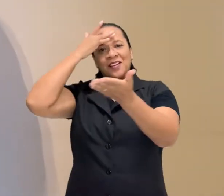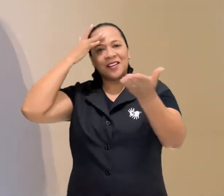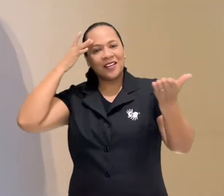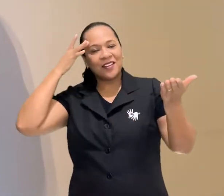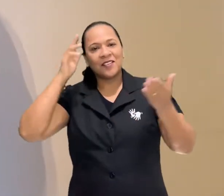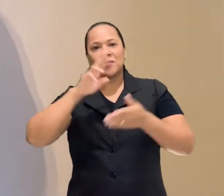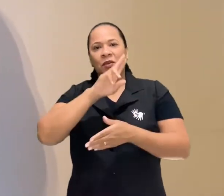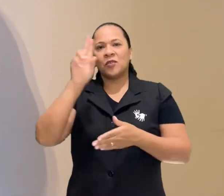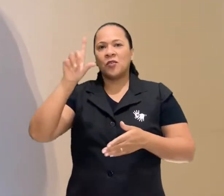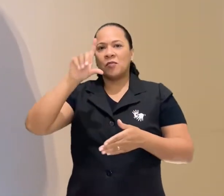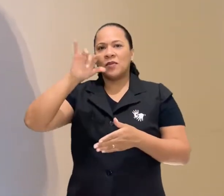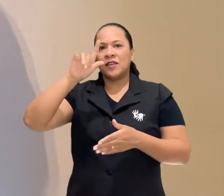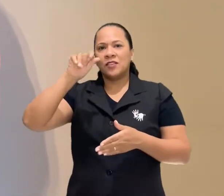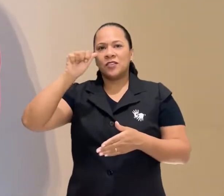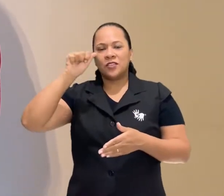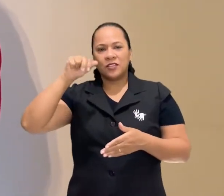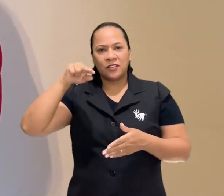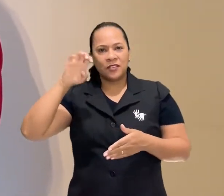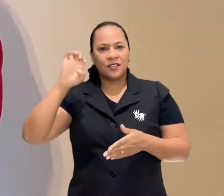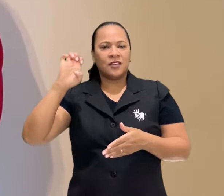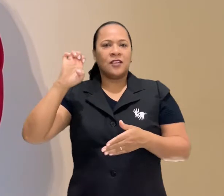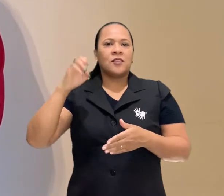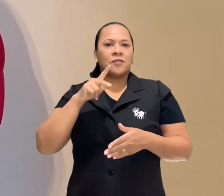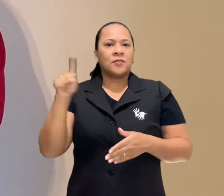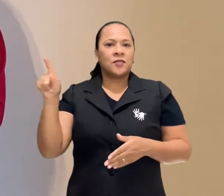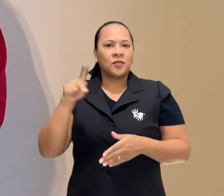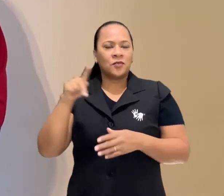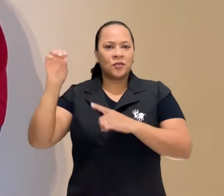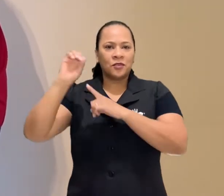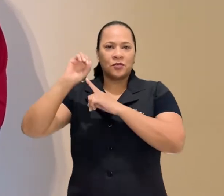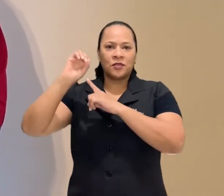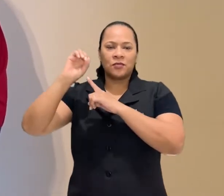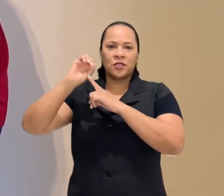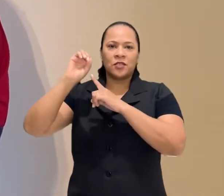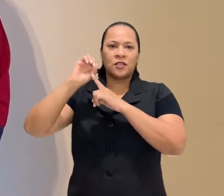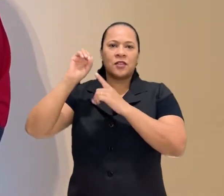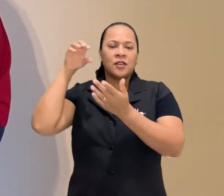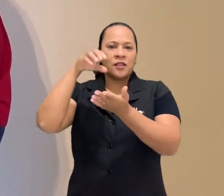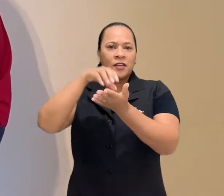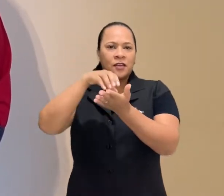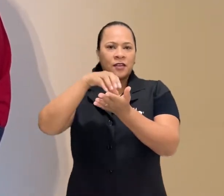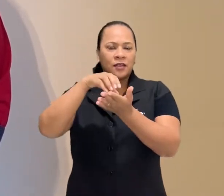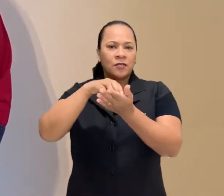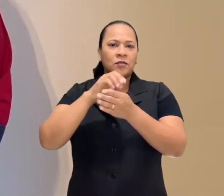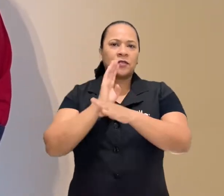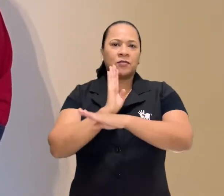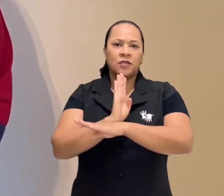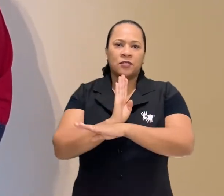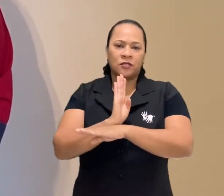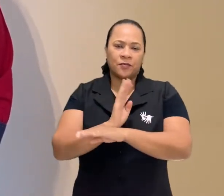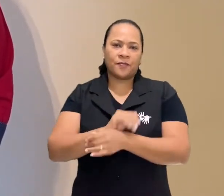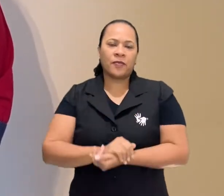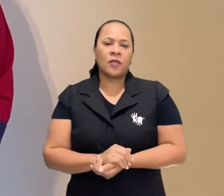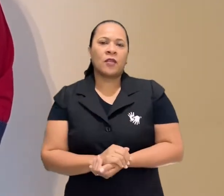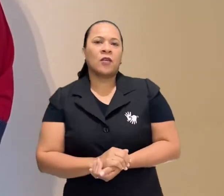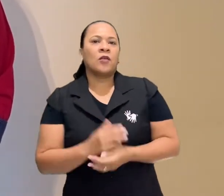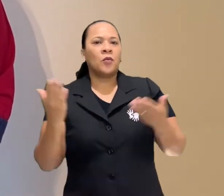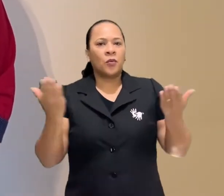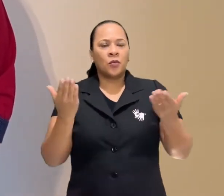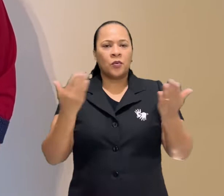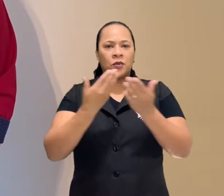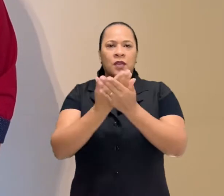Olá, pessoal. Meu nome é Ligiane Rios Gouveia, professora do Instituto Federal de Minas Gerais, campus